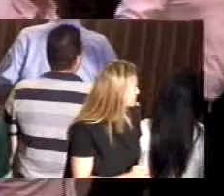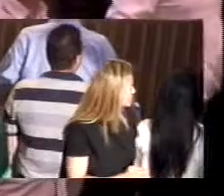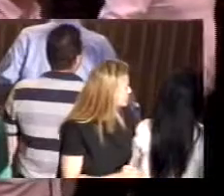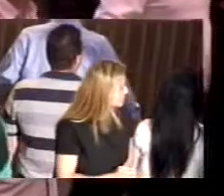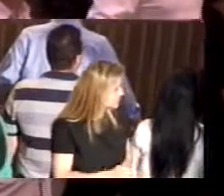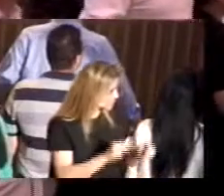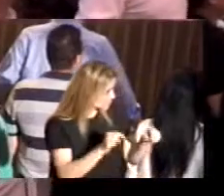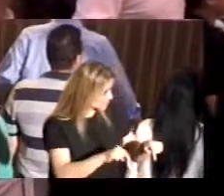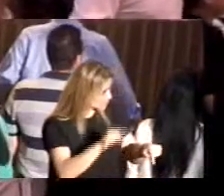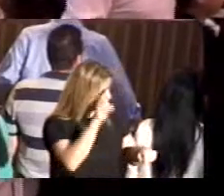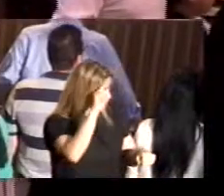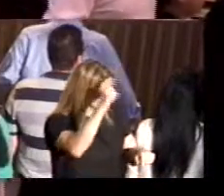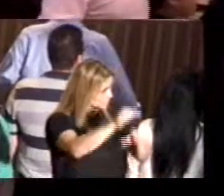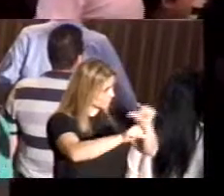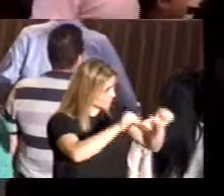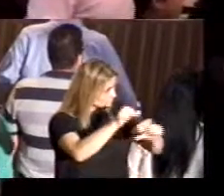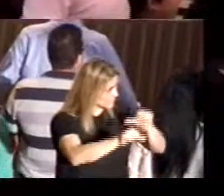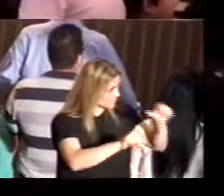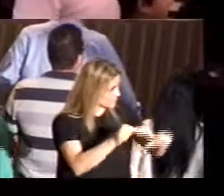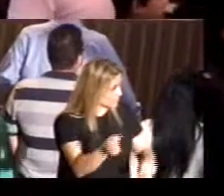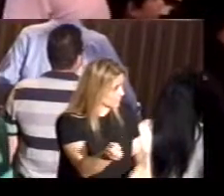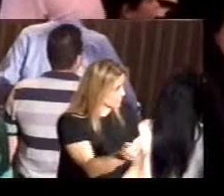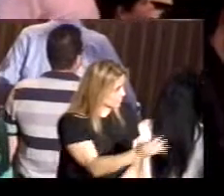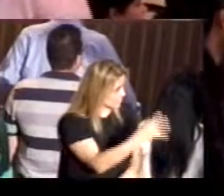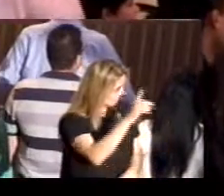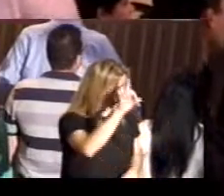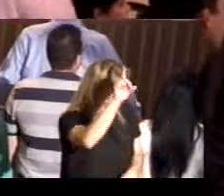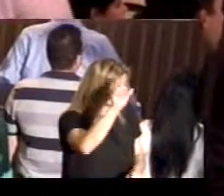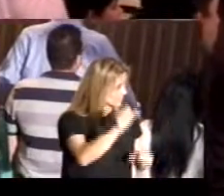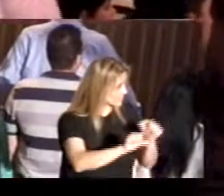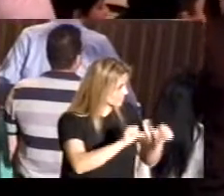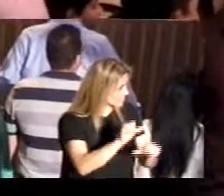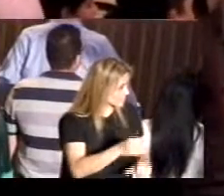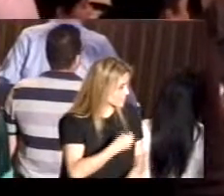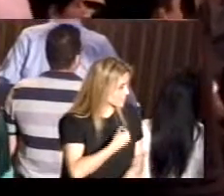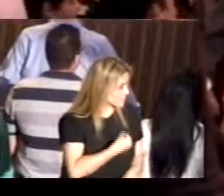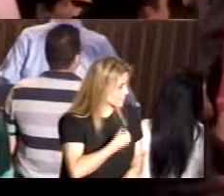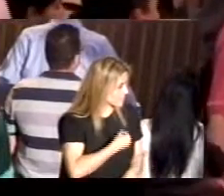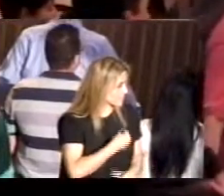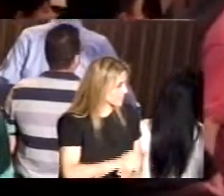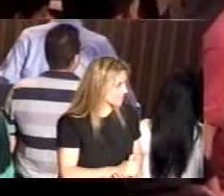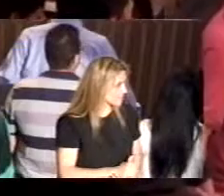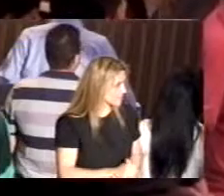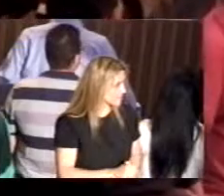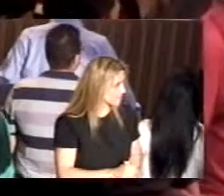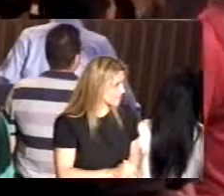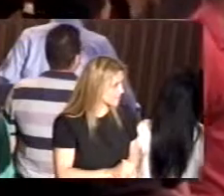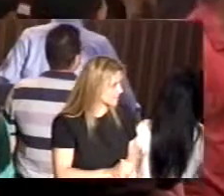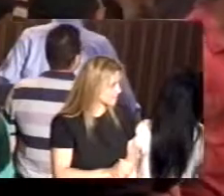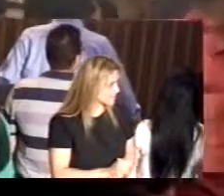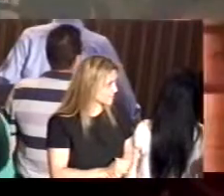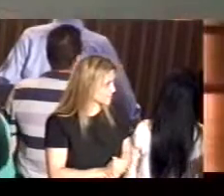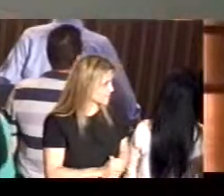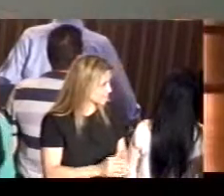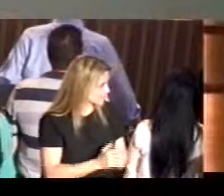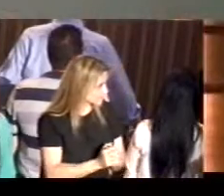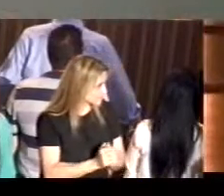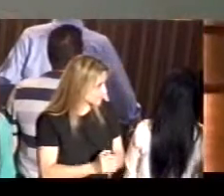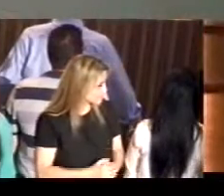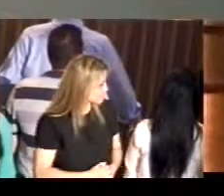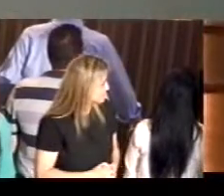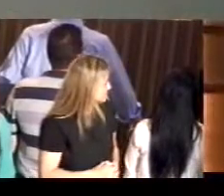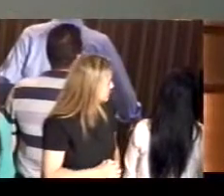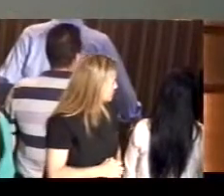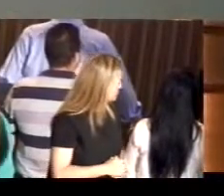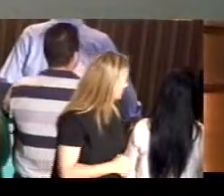dia da virada. Deus tem alguma coisa nova para fazer na nossa vida. E a gente está tomando posse em nome de Jesus, tá bom? Adora o